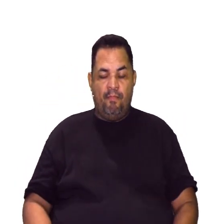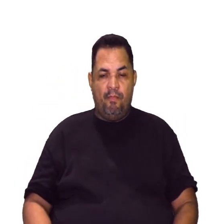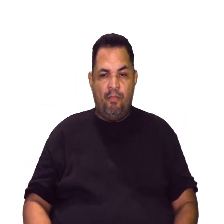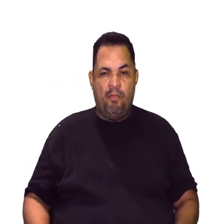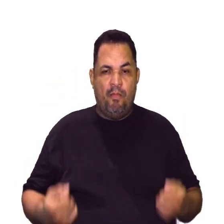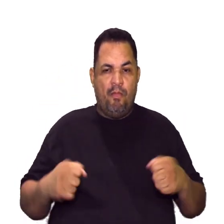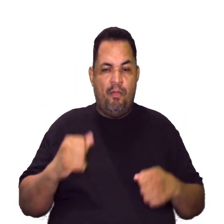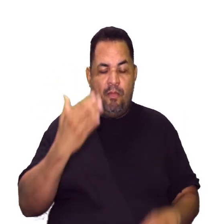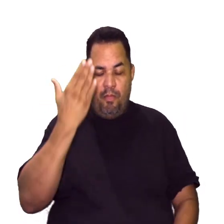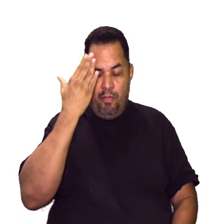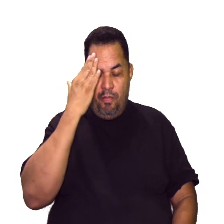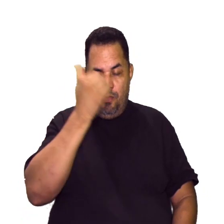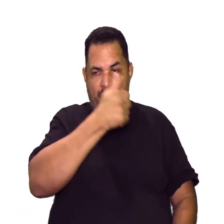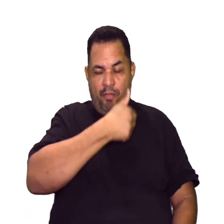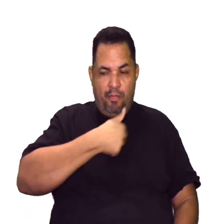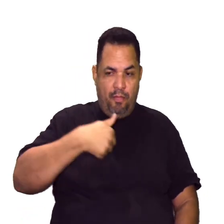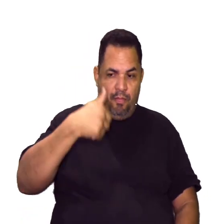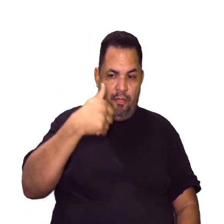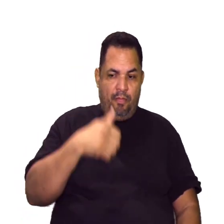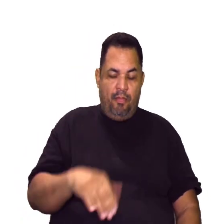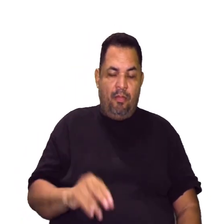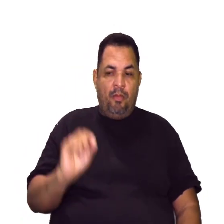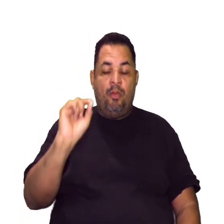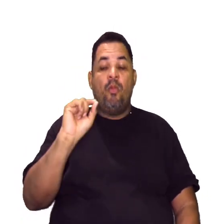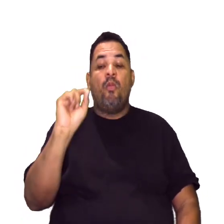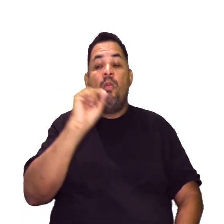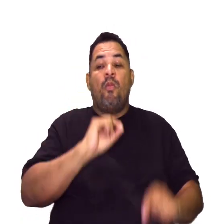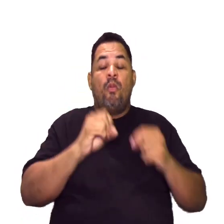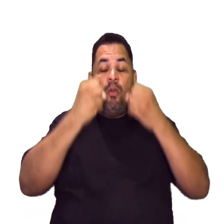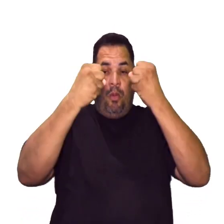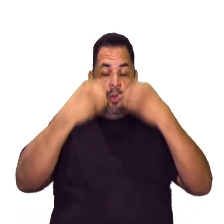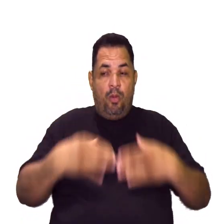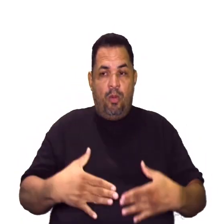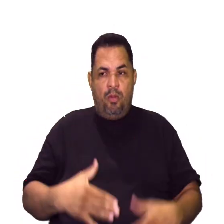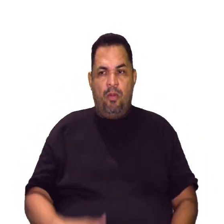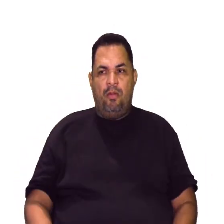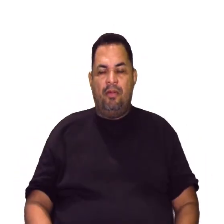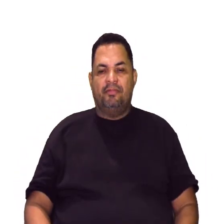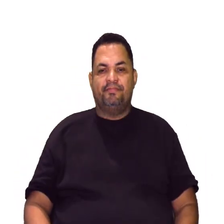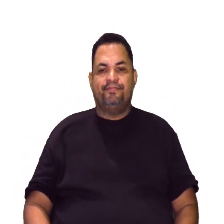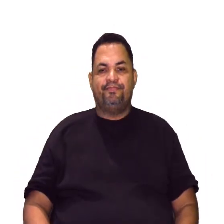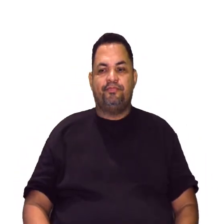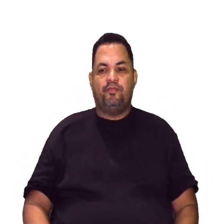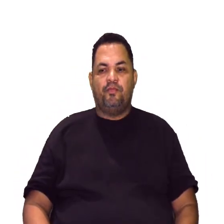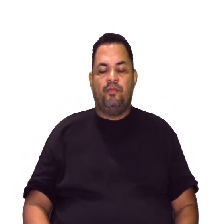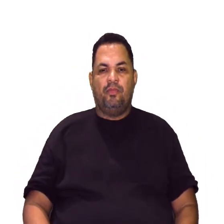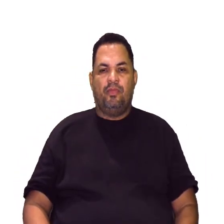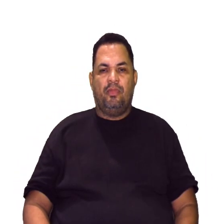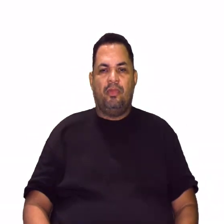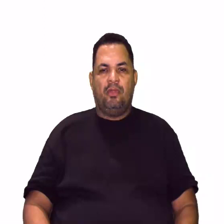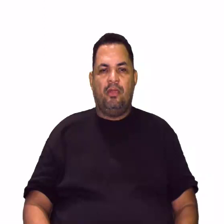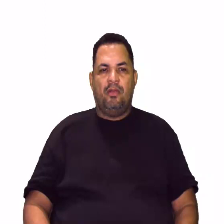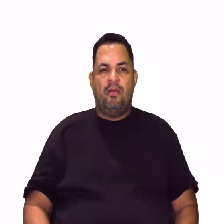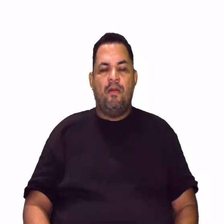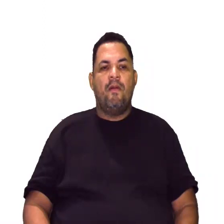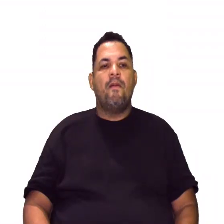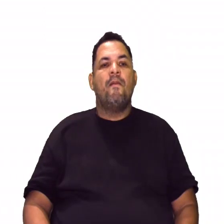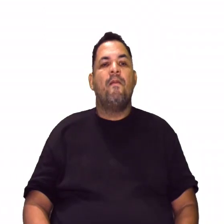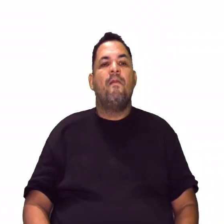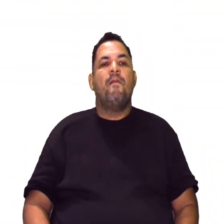gente possa entender melhor o que o senhor explicou? Tá ótimo, então. Então, vamos lá.